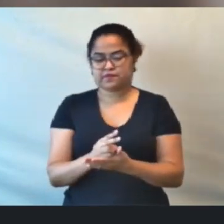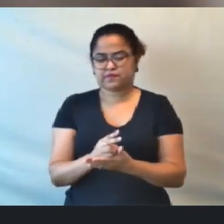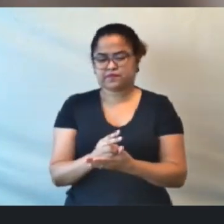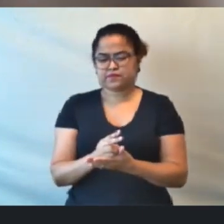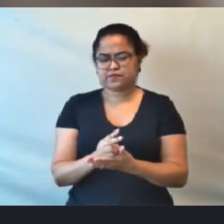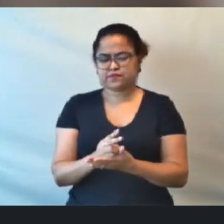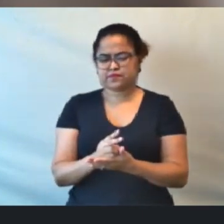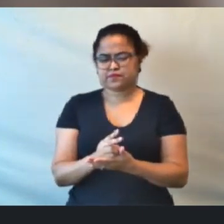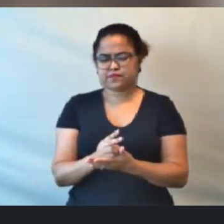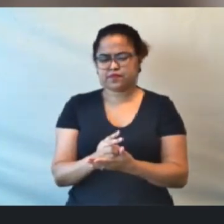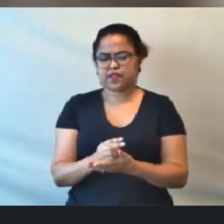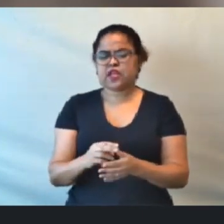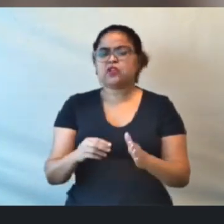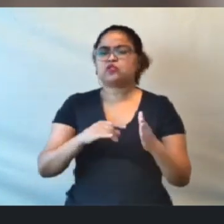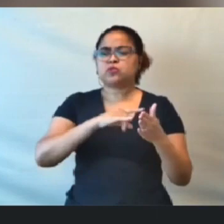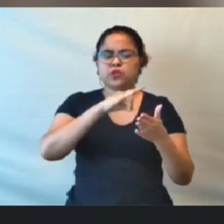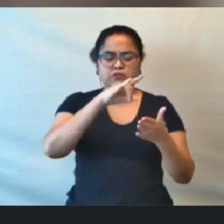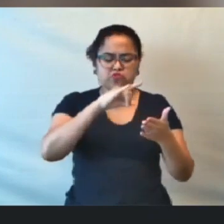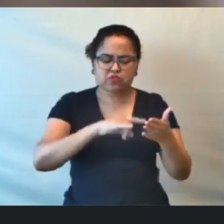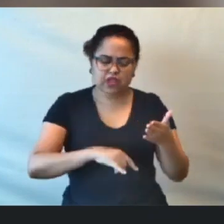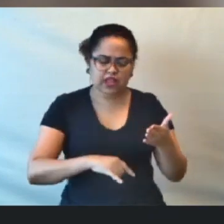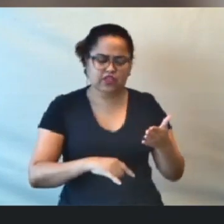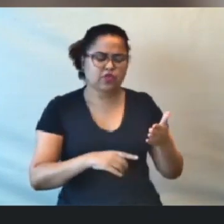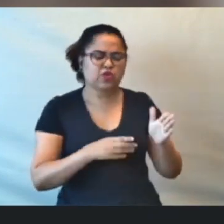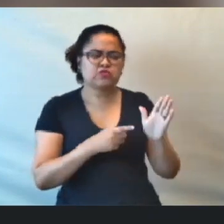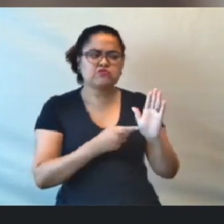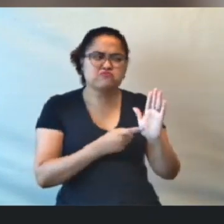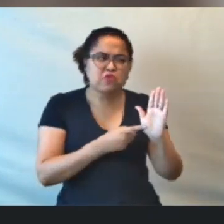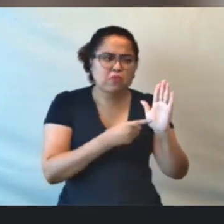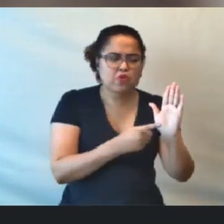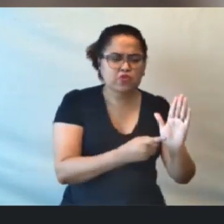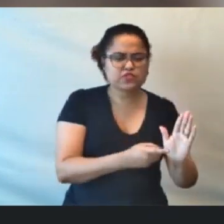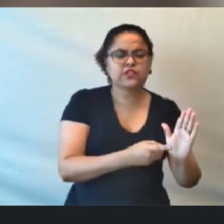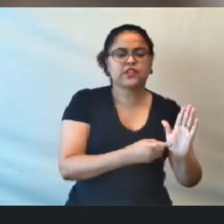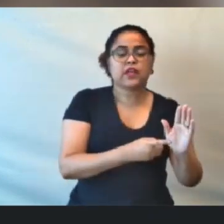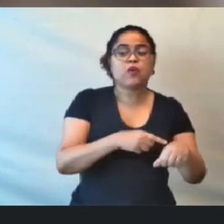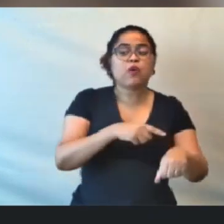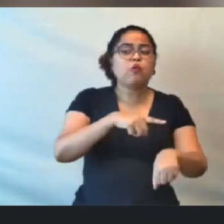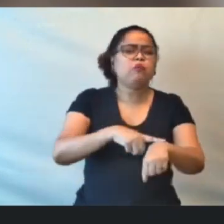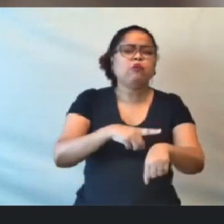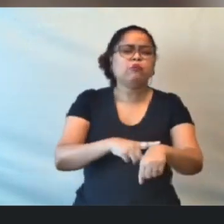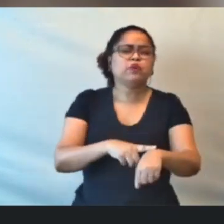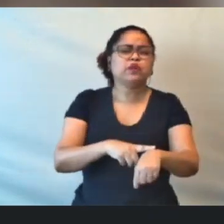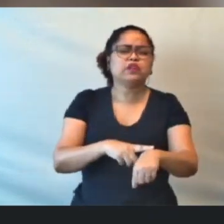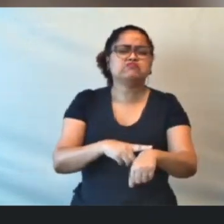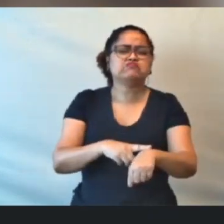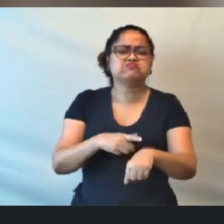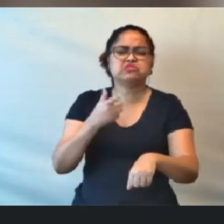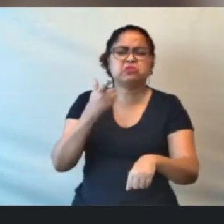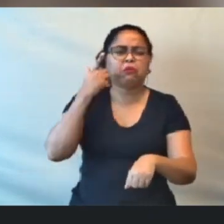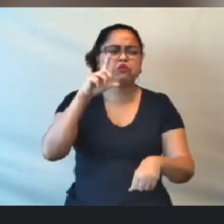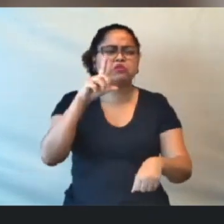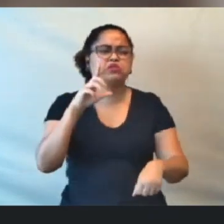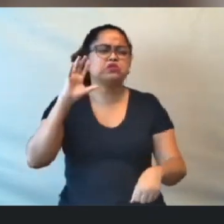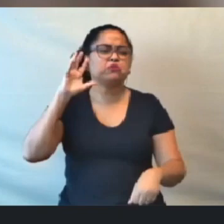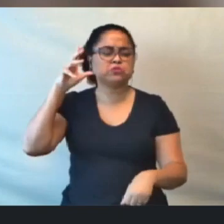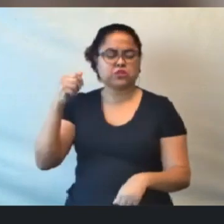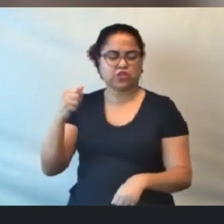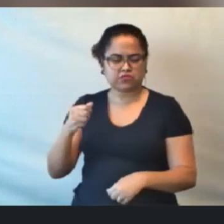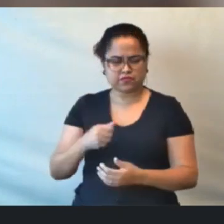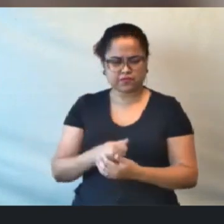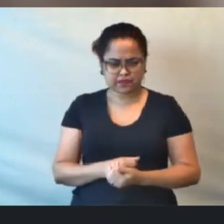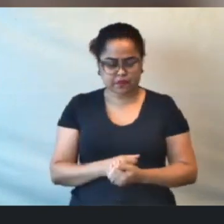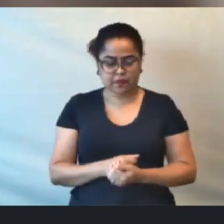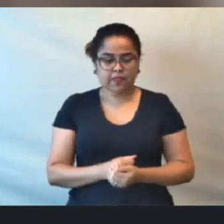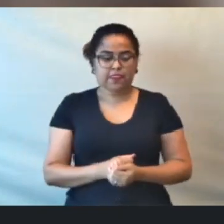apontou os momentos no qual não funcionou, o tratamento funciona baseado numa quantidade de fósforo